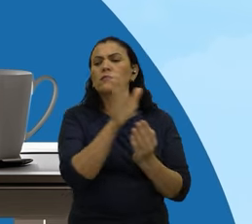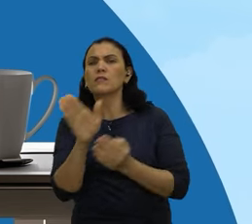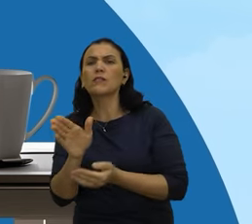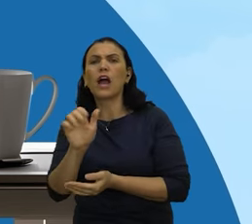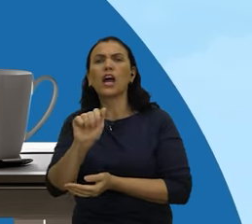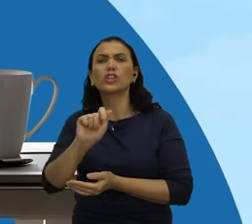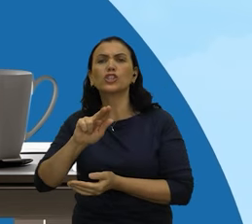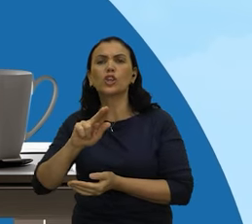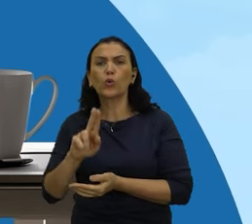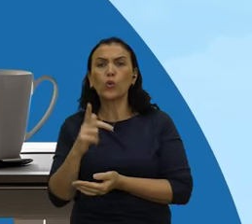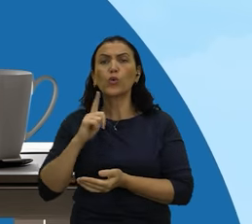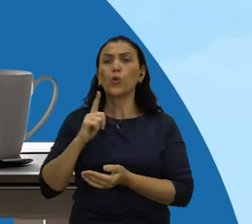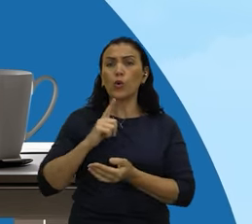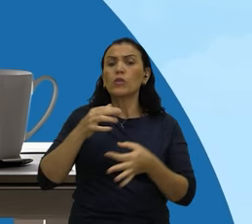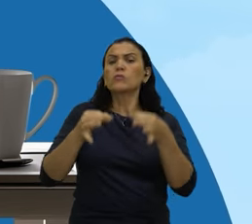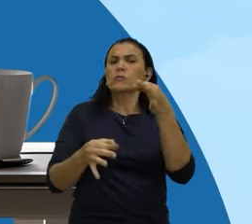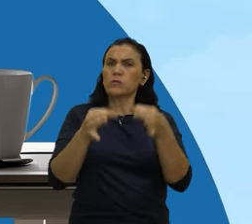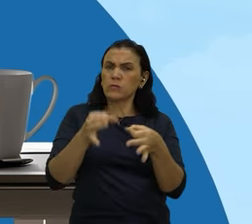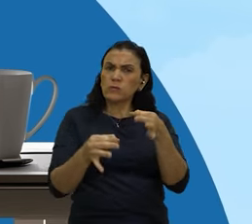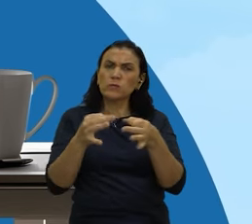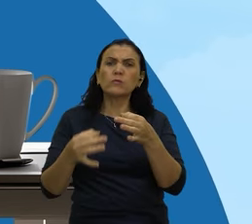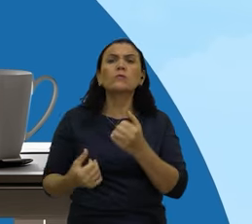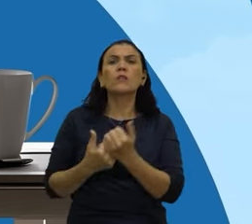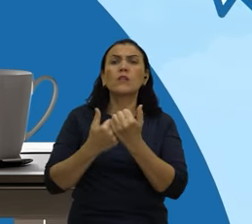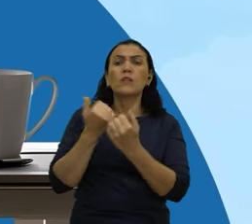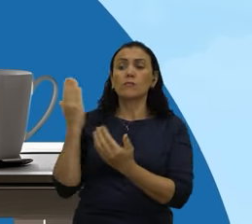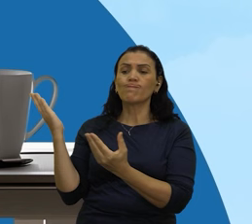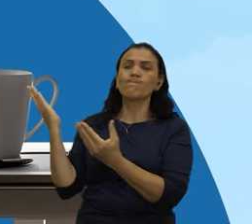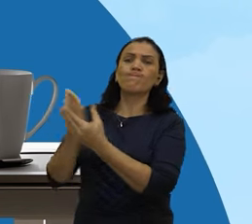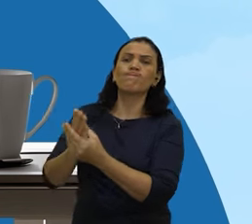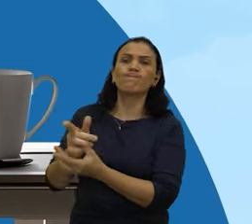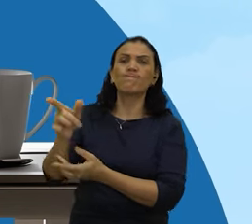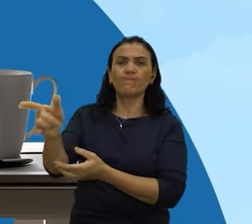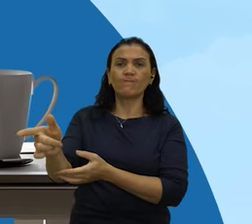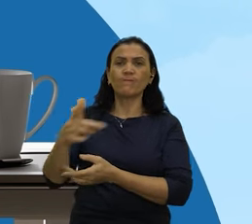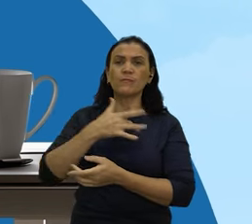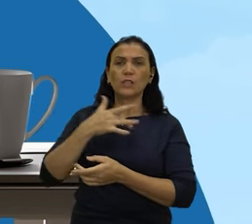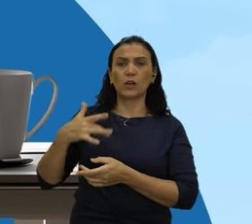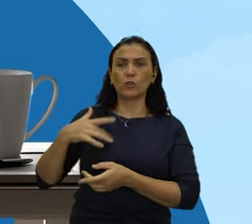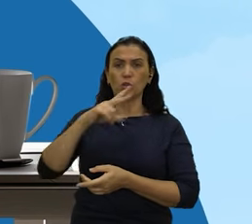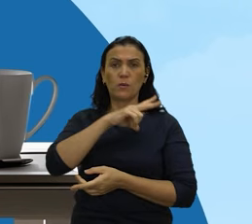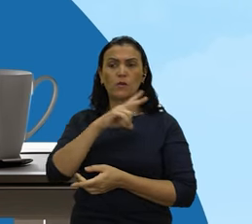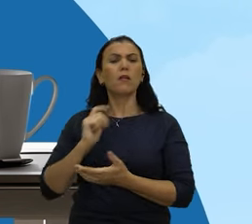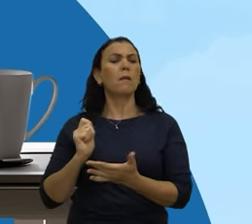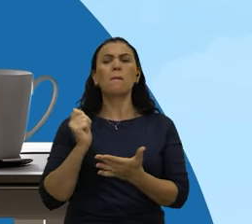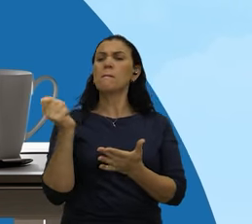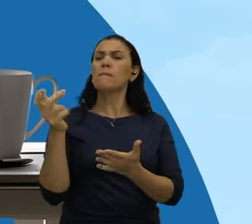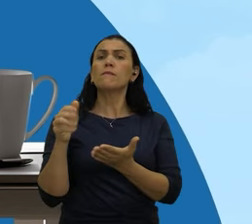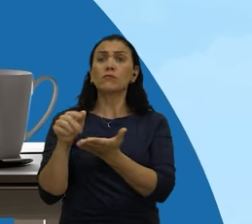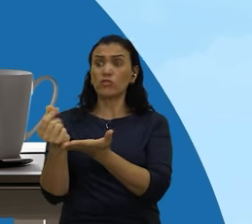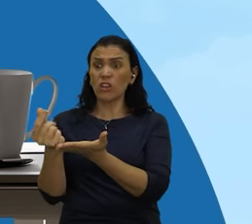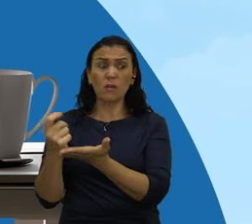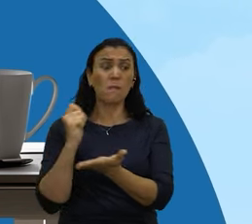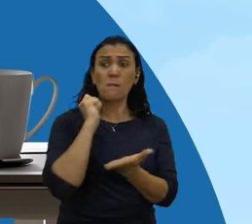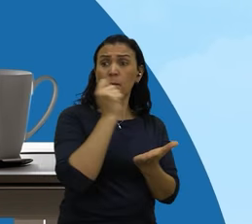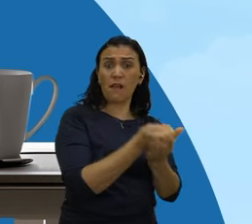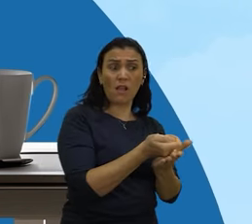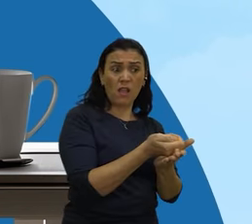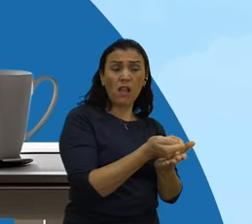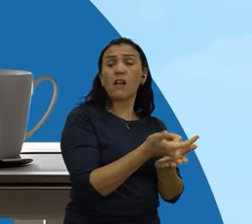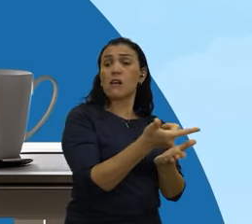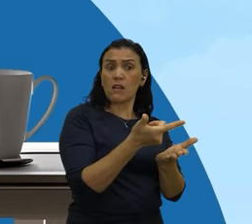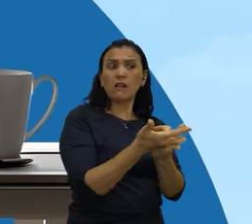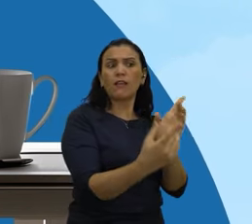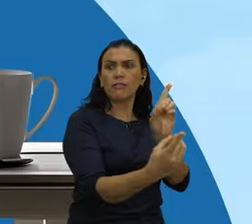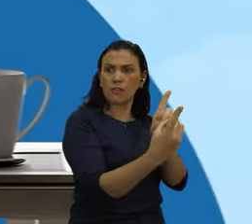AGU, que, por sua vez, ajuiza ações contra as operadoras privadas, para que elas paguem ao SUS o que o SUS